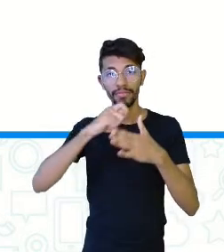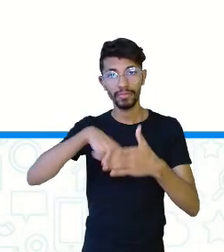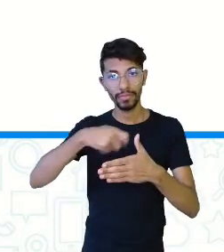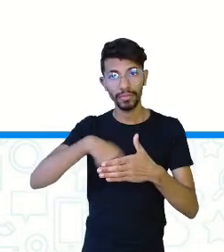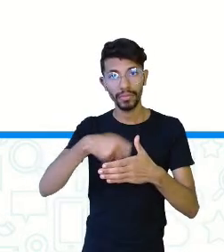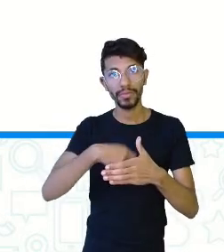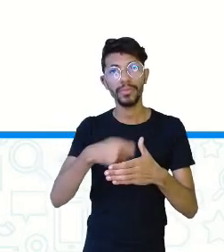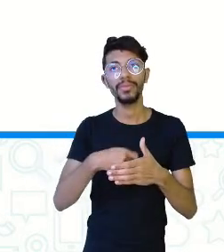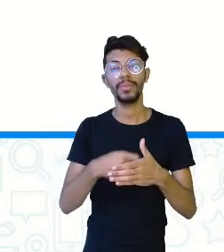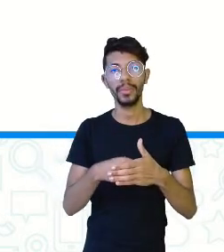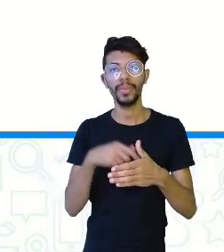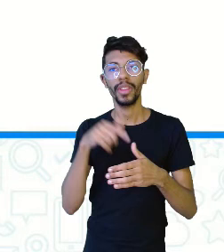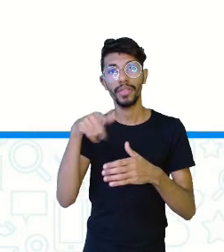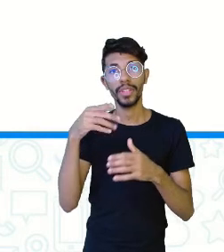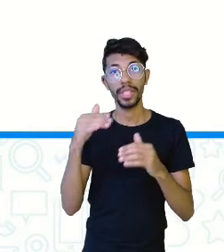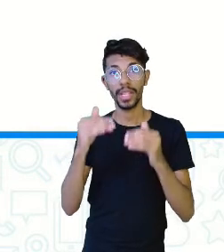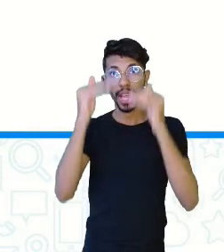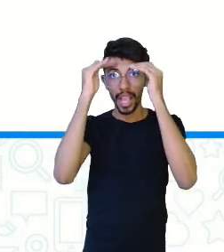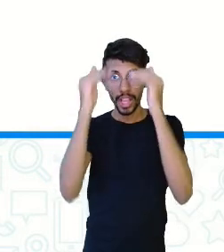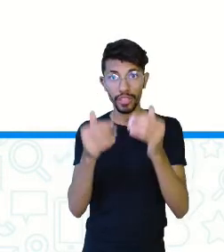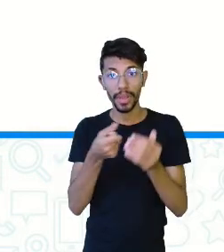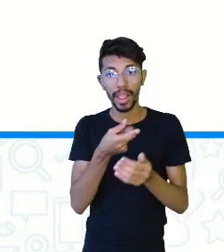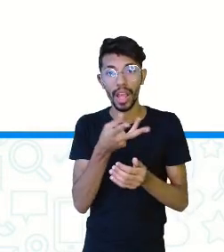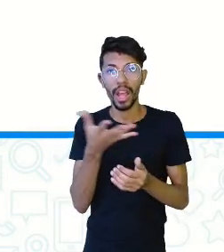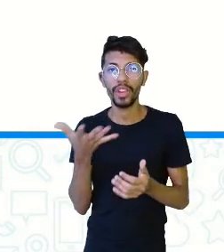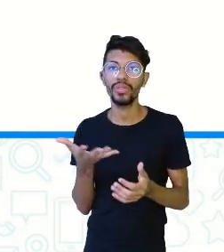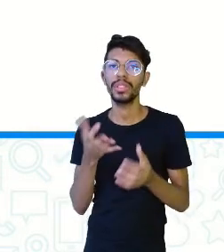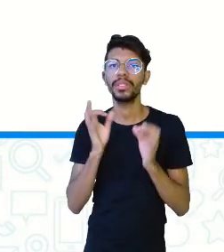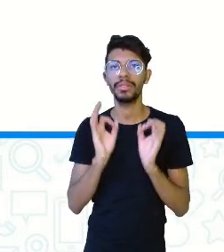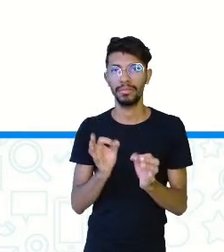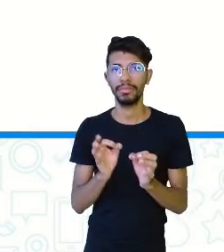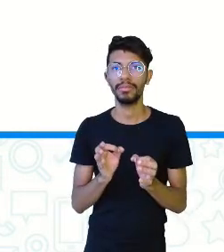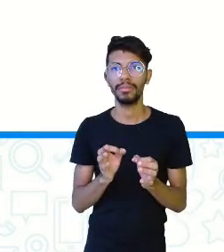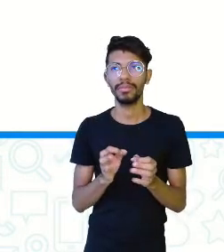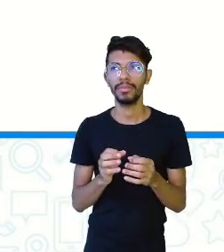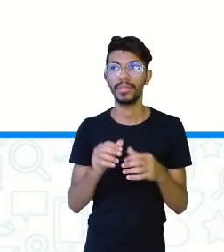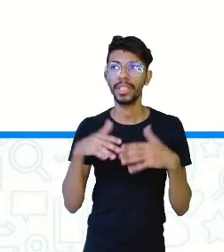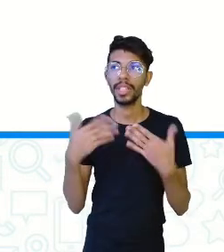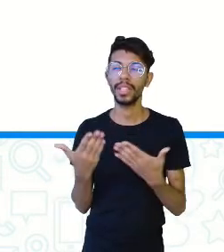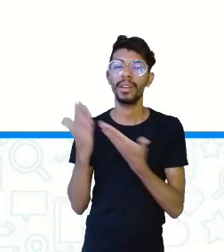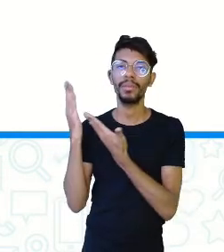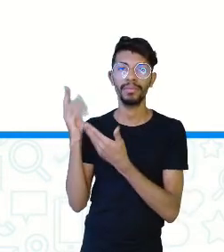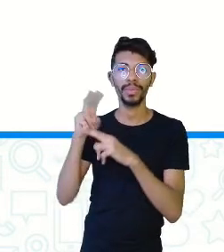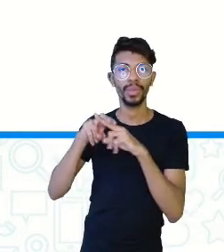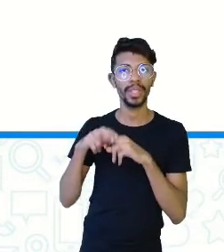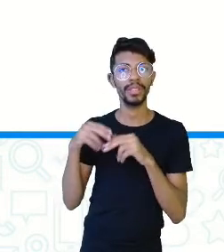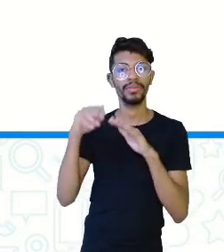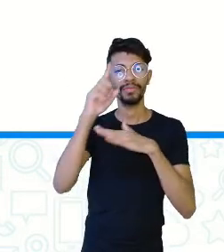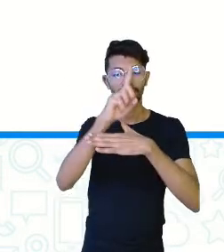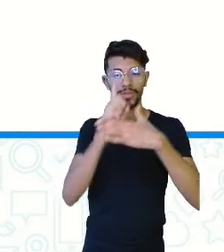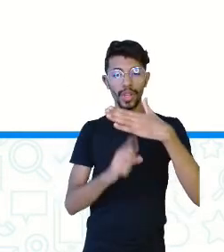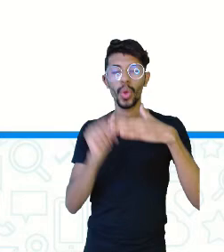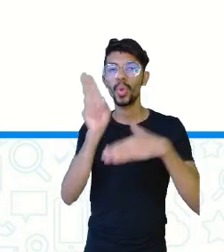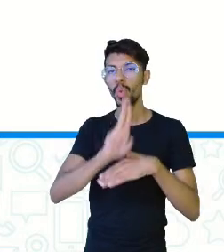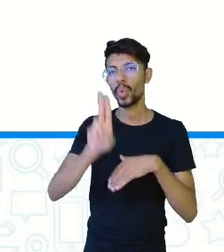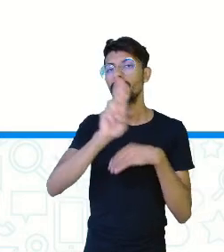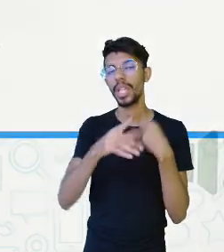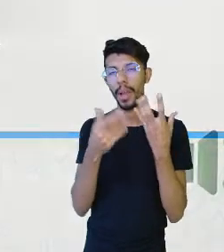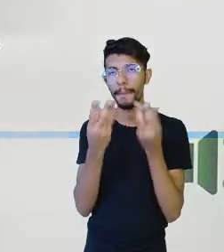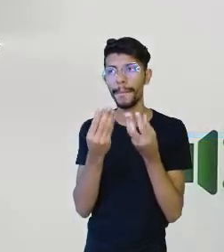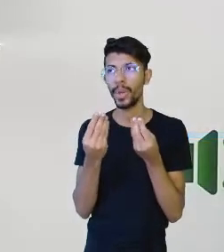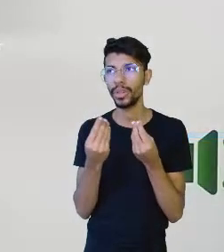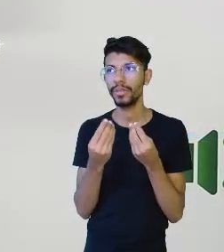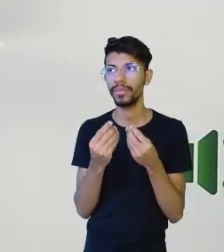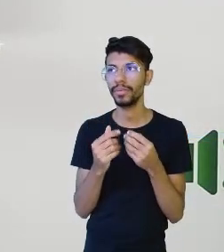você respeitar as quantidades. Nesse caso, a fração ela é muito utilizada. Aqui a gente tem a fração,